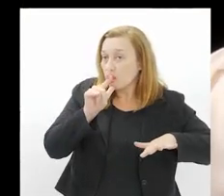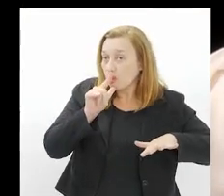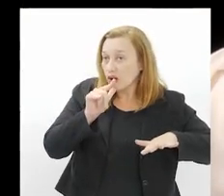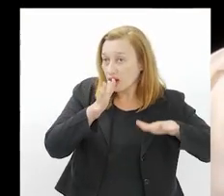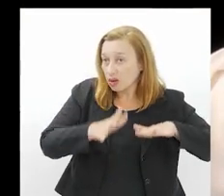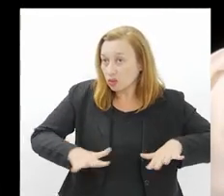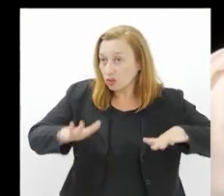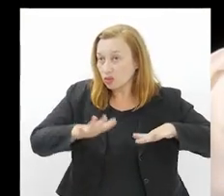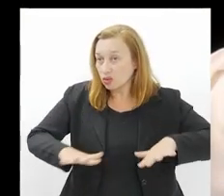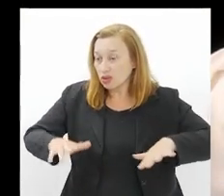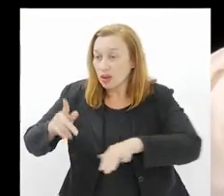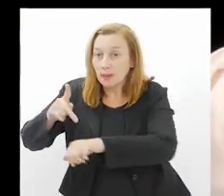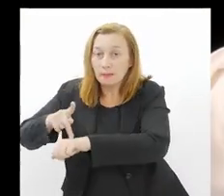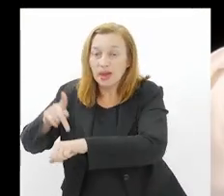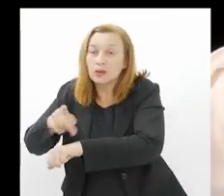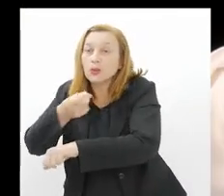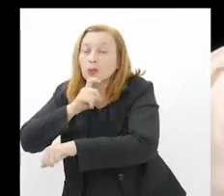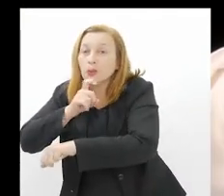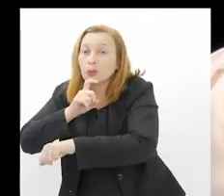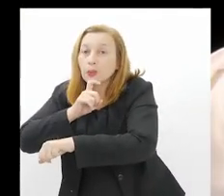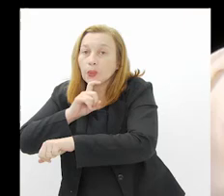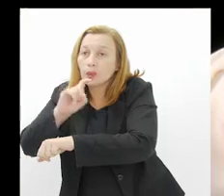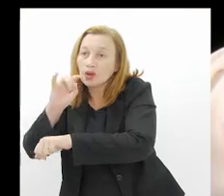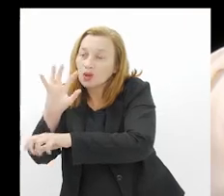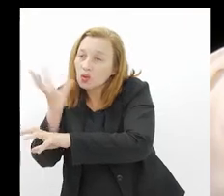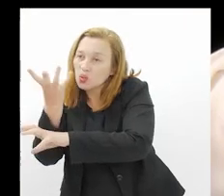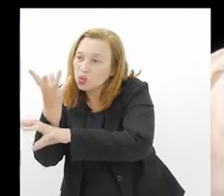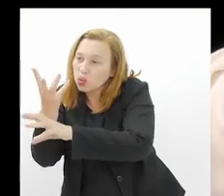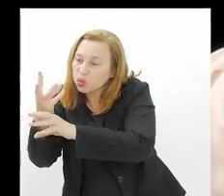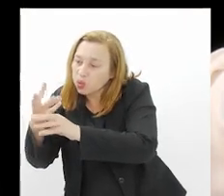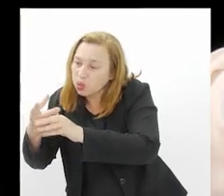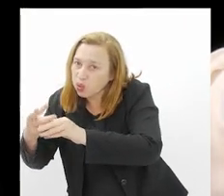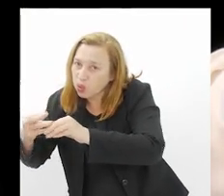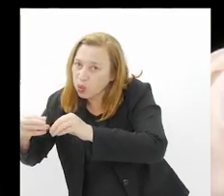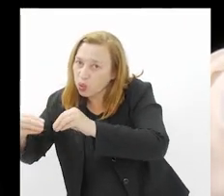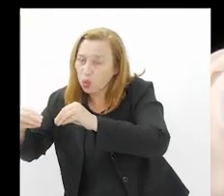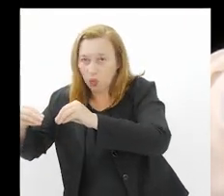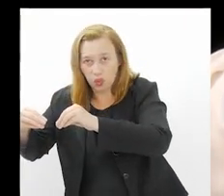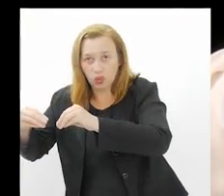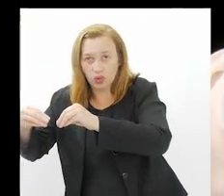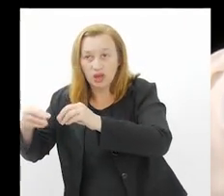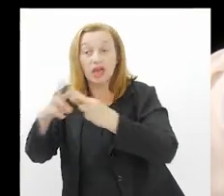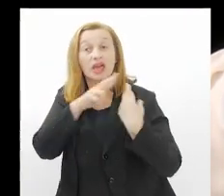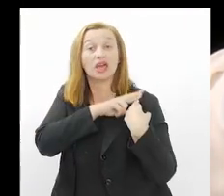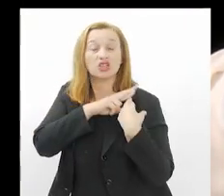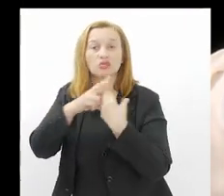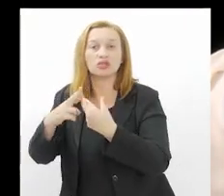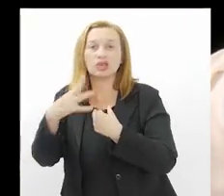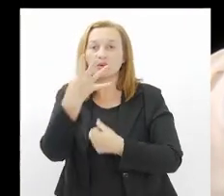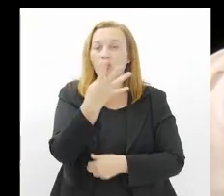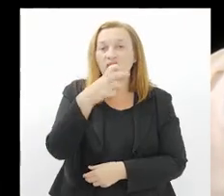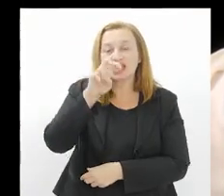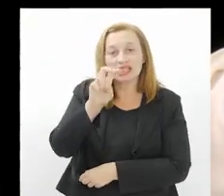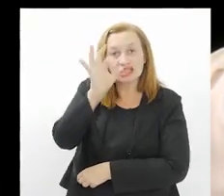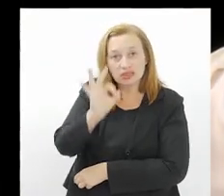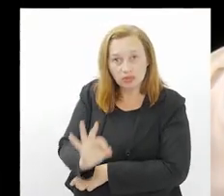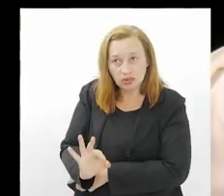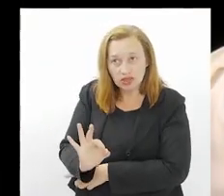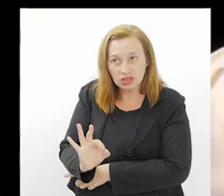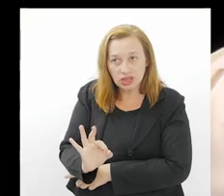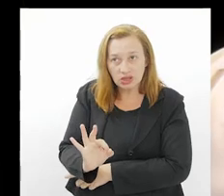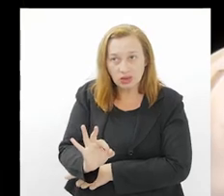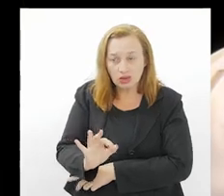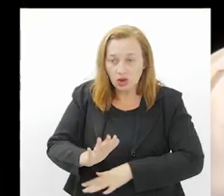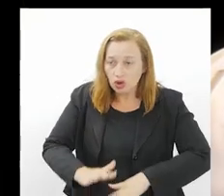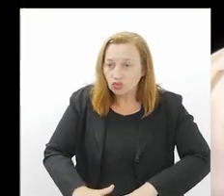pelo derretimento do gelo, né, das calotas polares, que são responsáveis por 45%